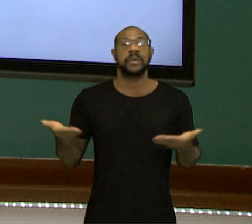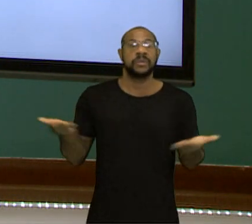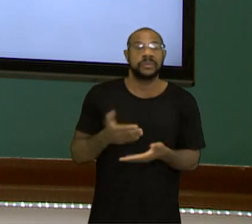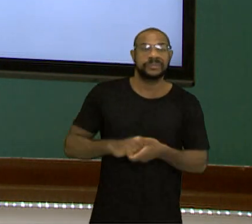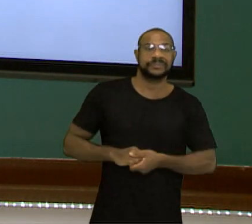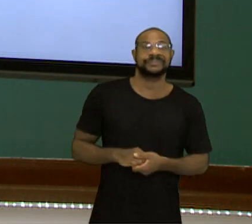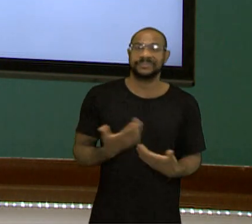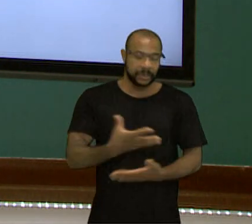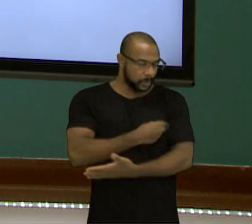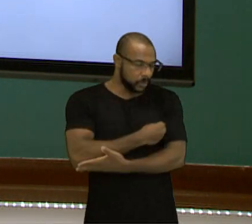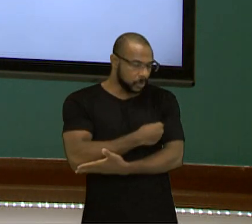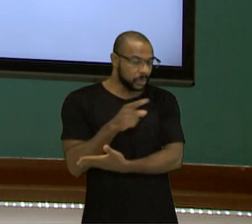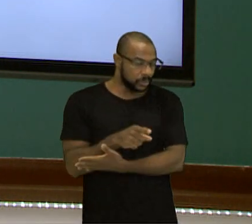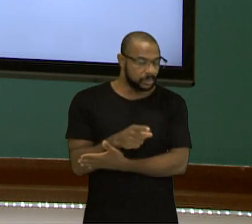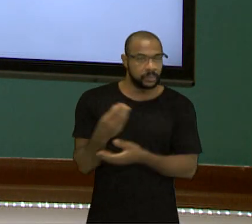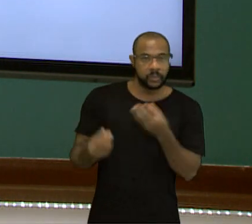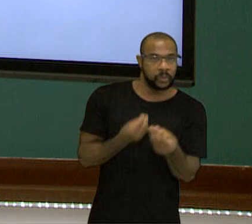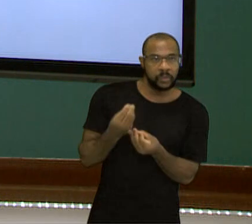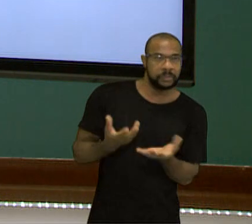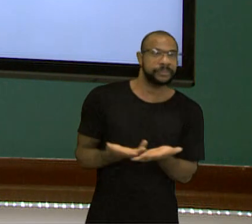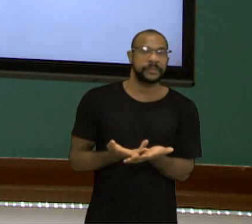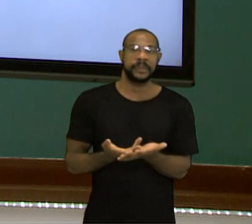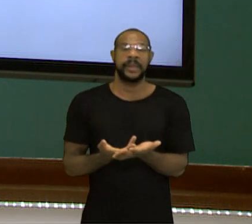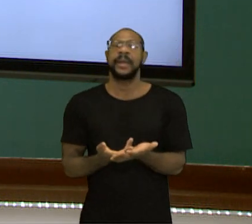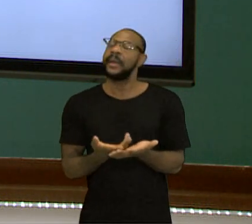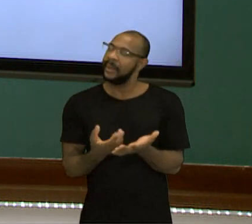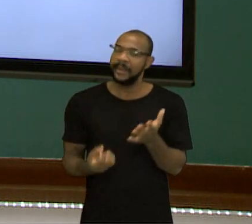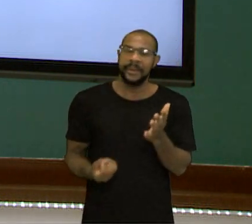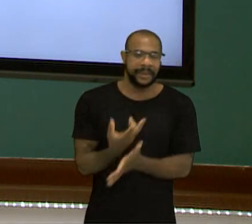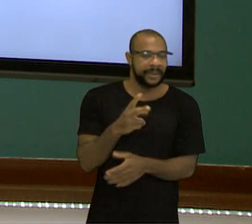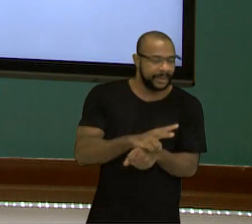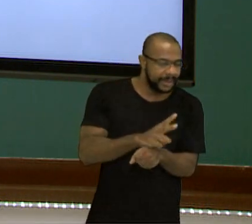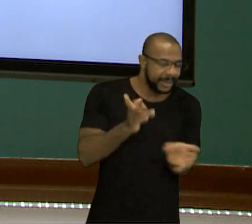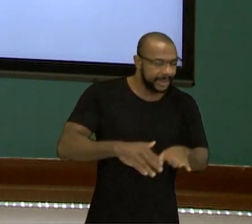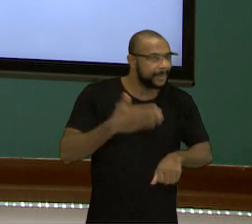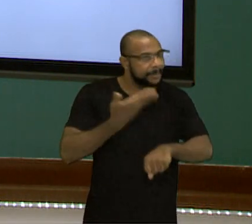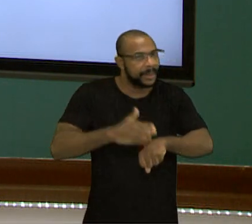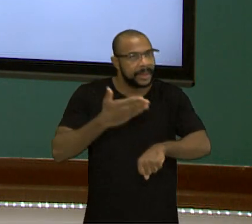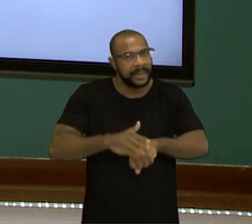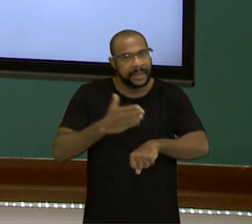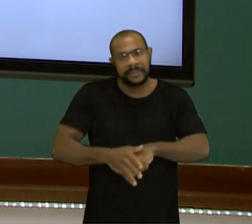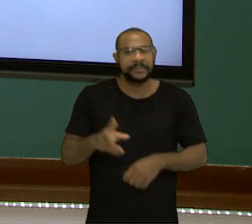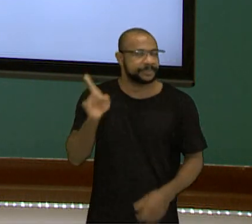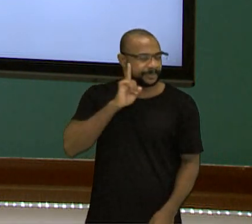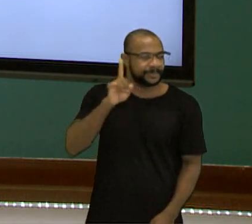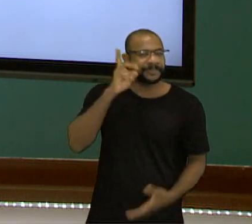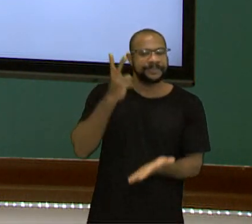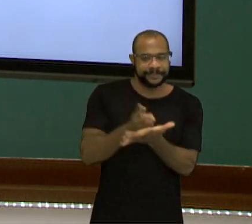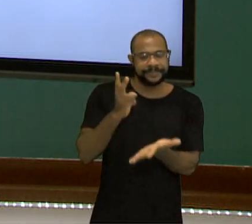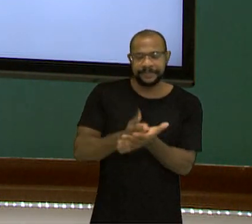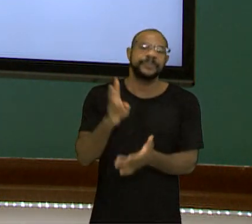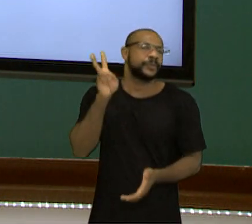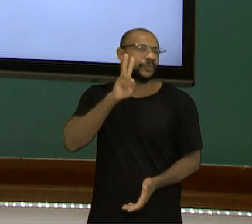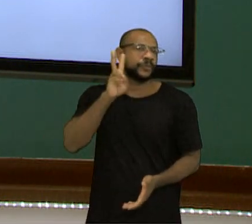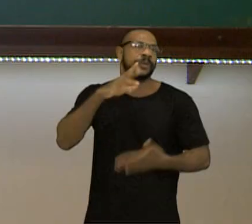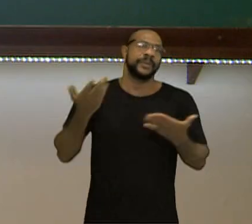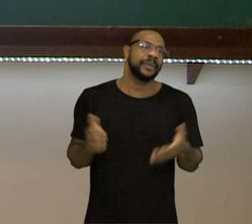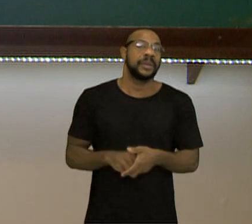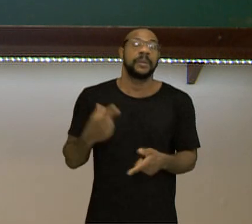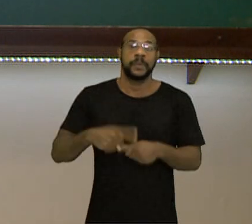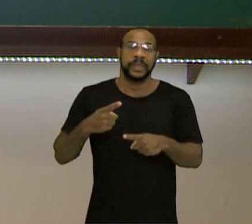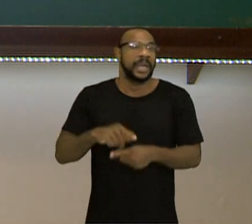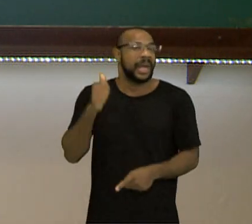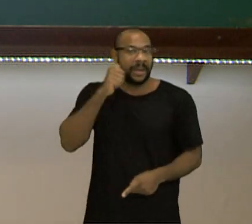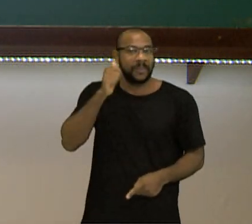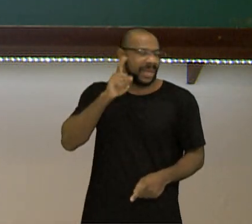terceirização da amamentação dessas crianças era uma prática recorrente nesse momento histórico, porque as mulheres